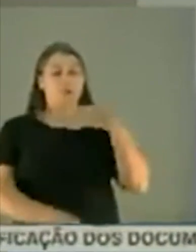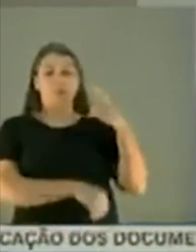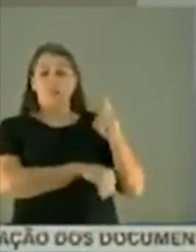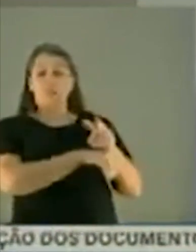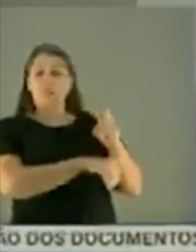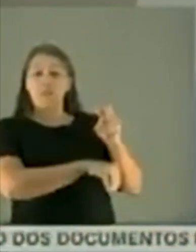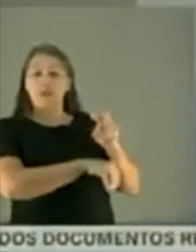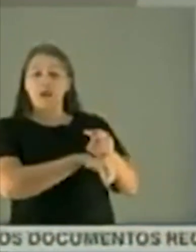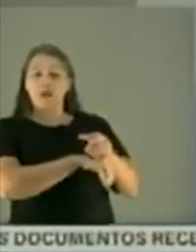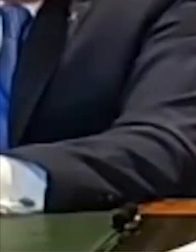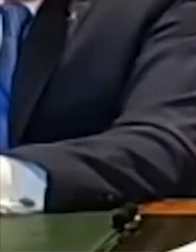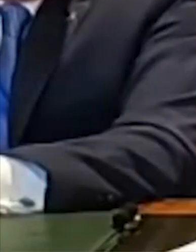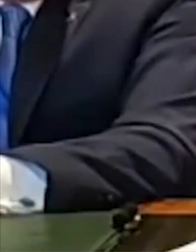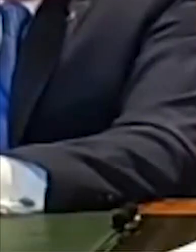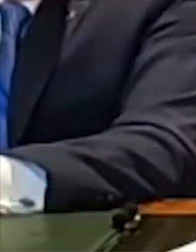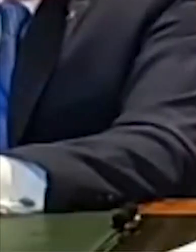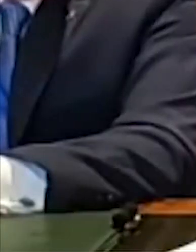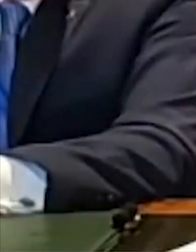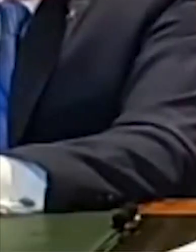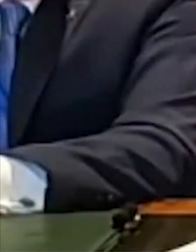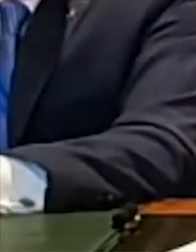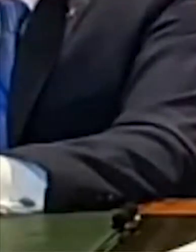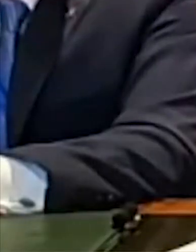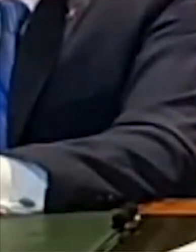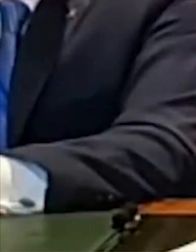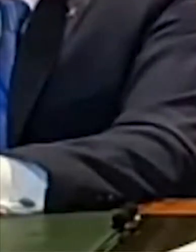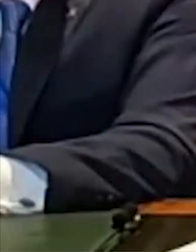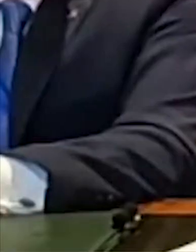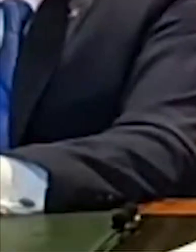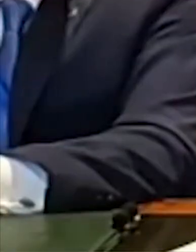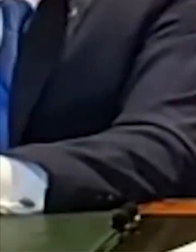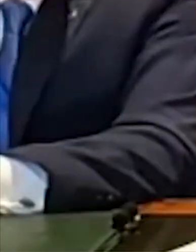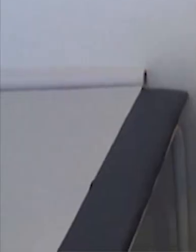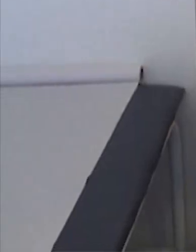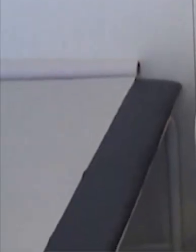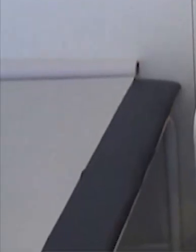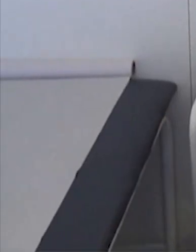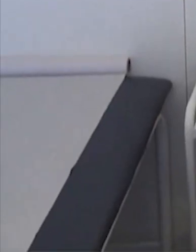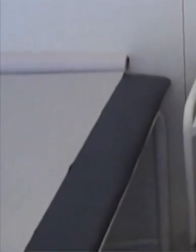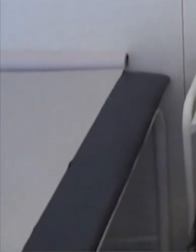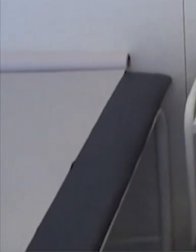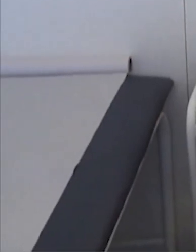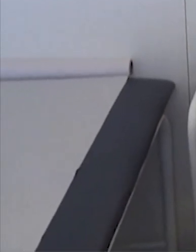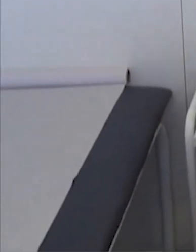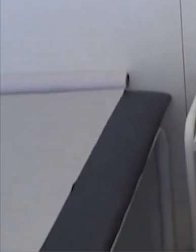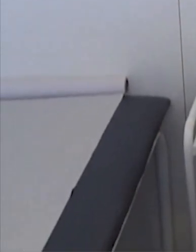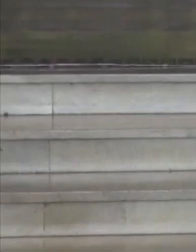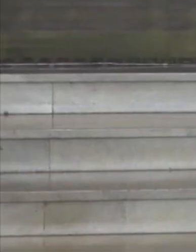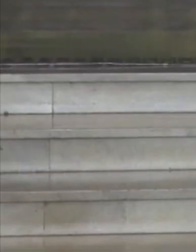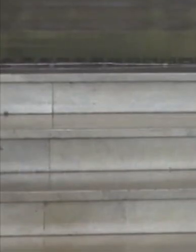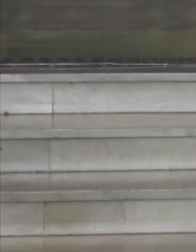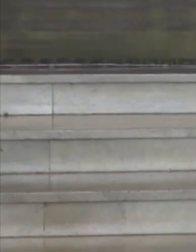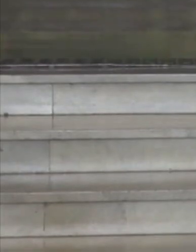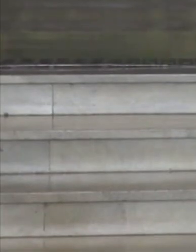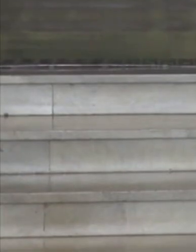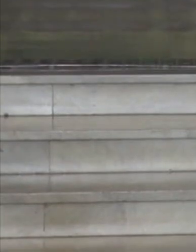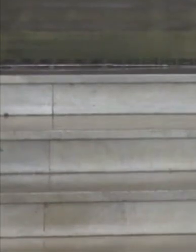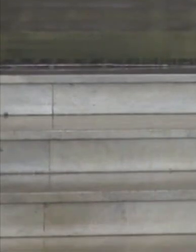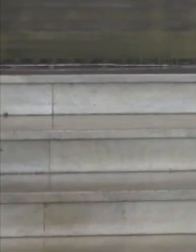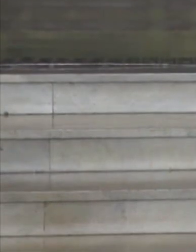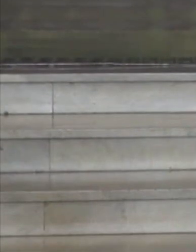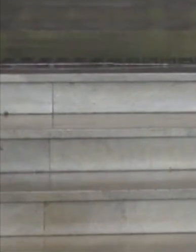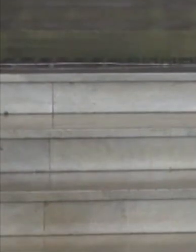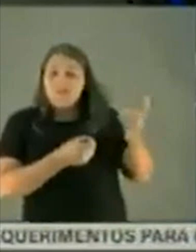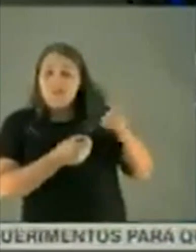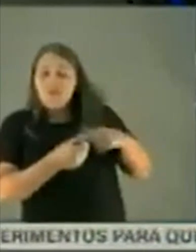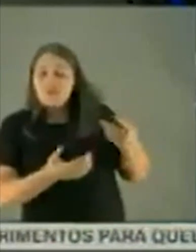paralisação de negociação, mas que após declarações do presidente da República, houve politização da vacina por parte do governo